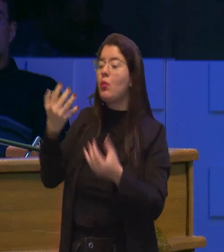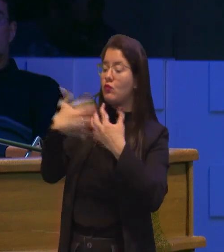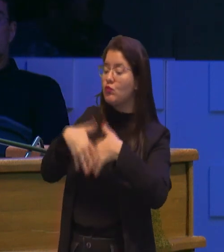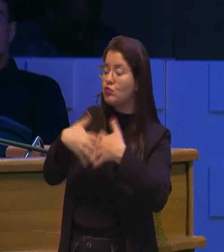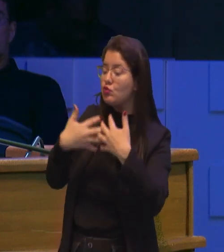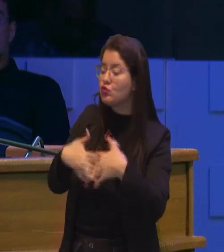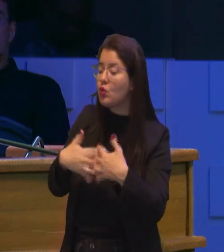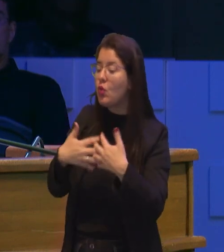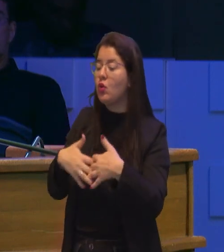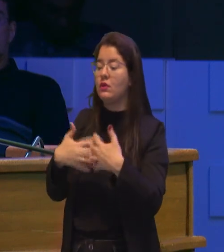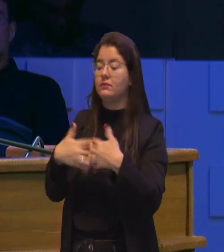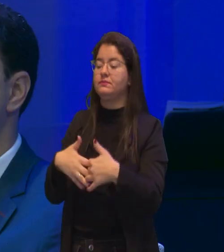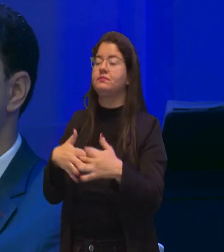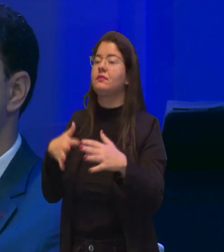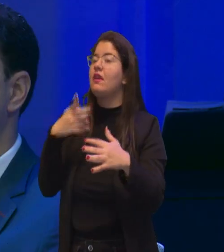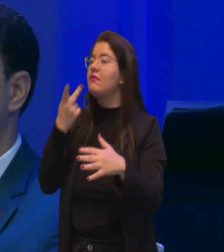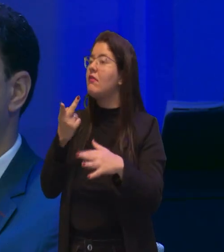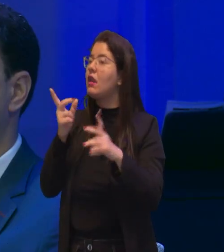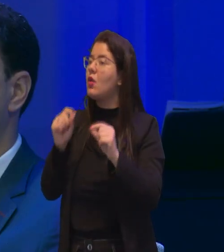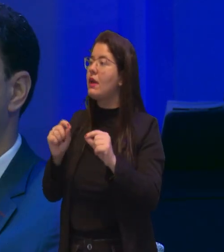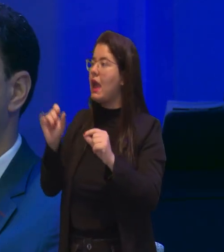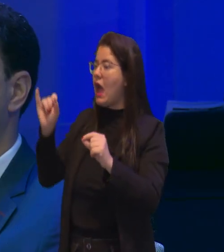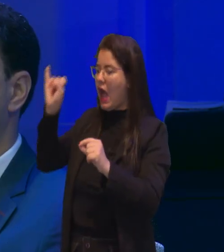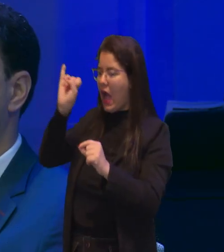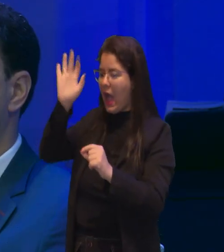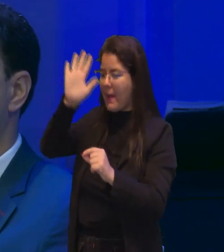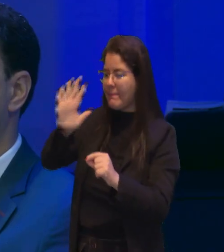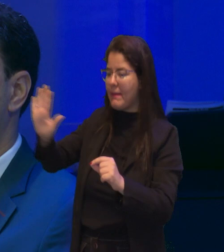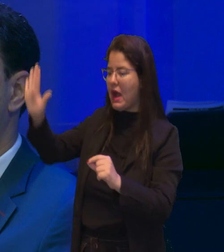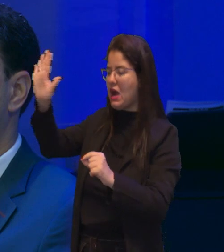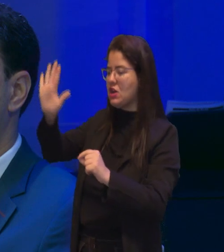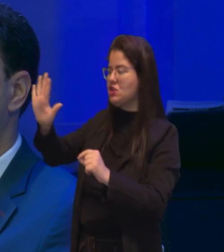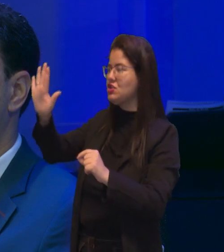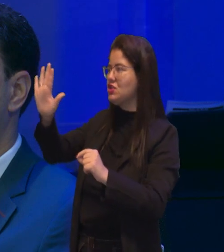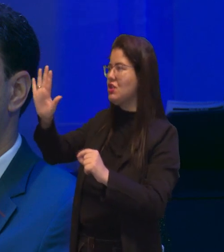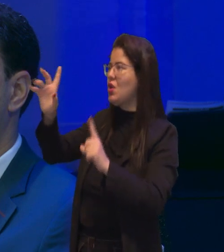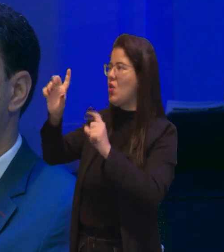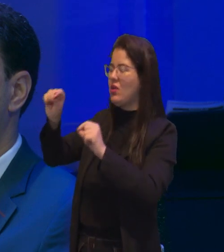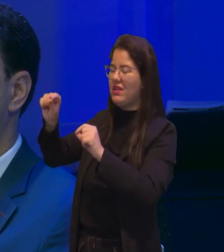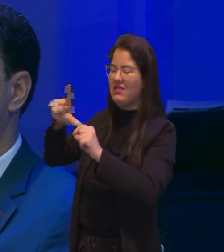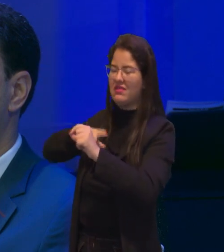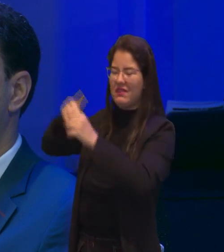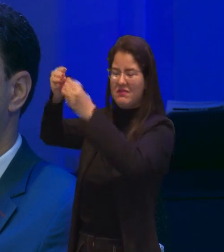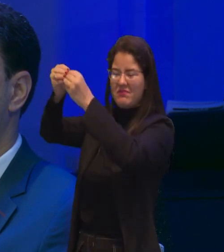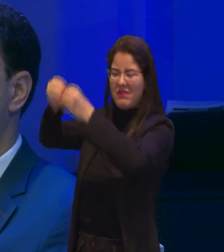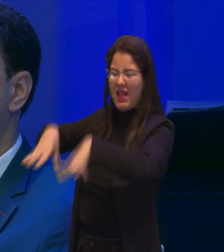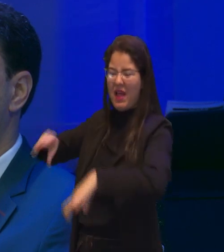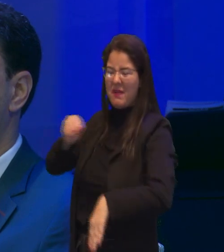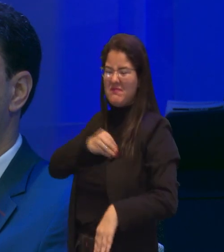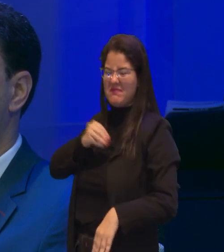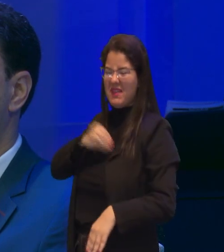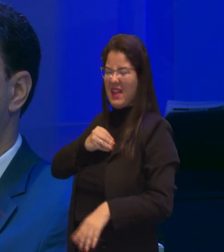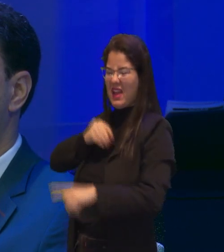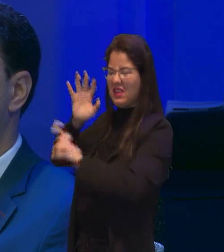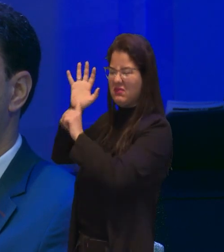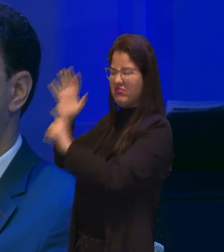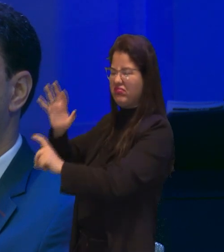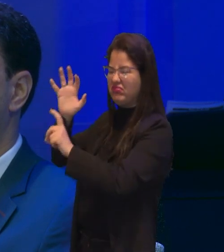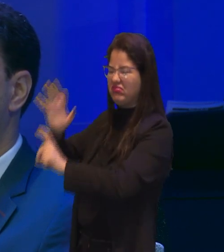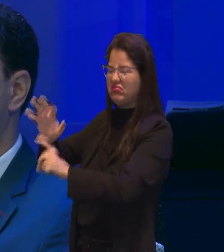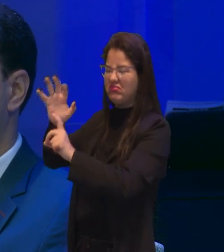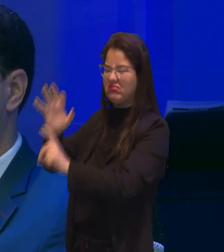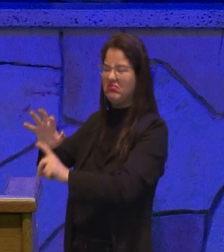Eles vão dizer que esta imagem do ser humano, manchada pelo pecado, maculou, manchou